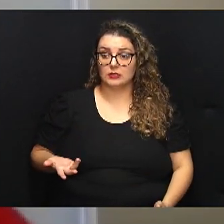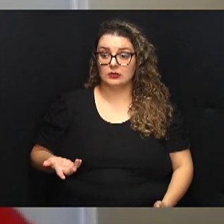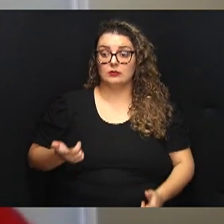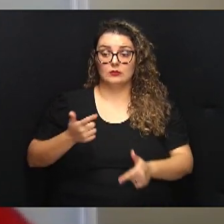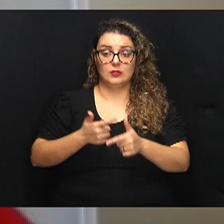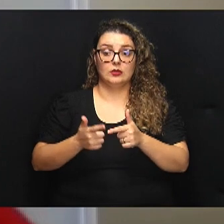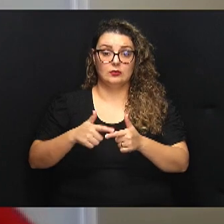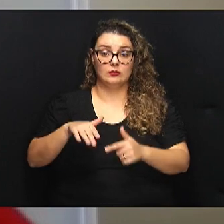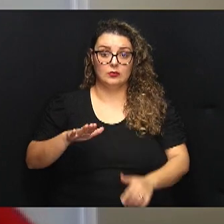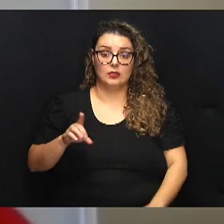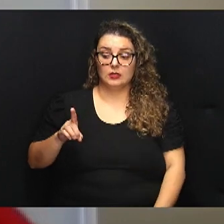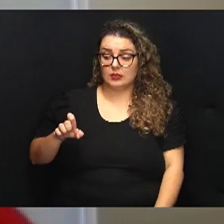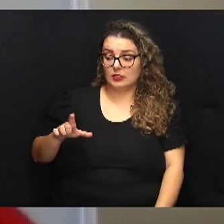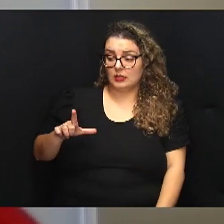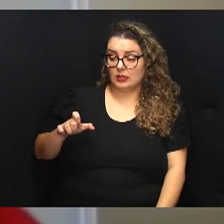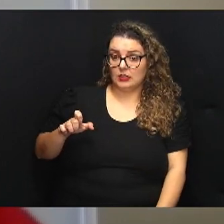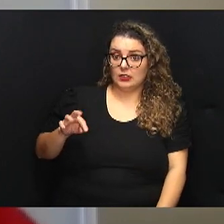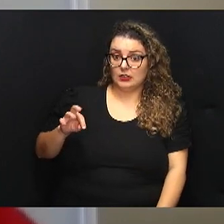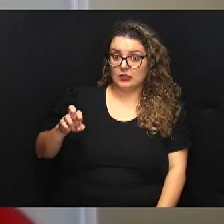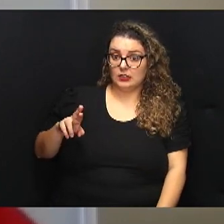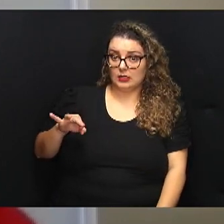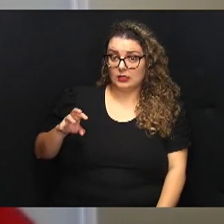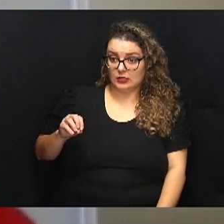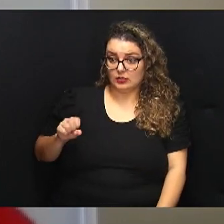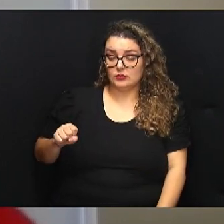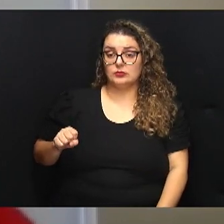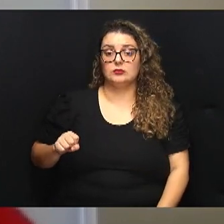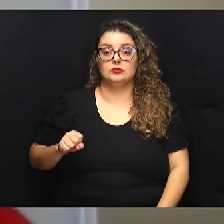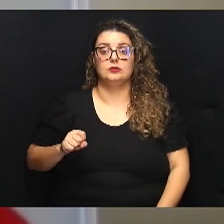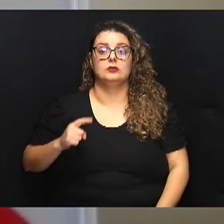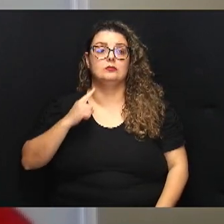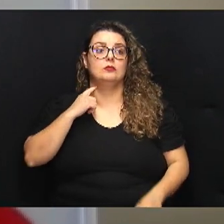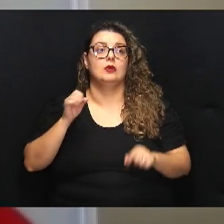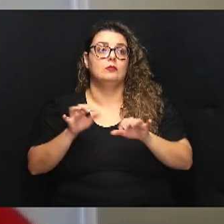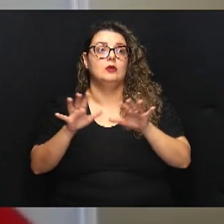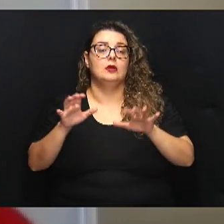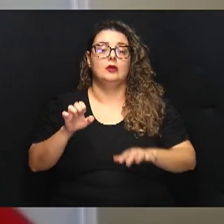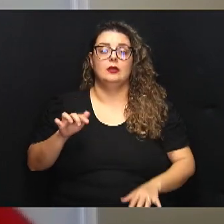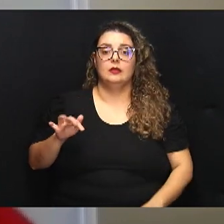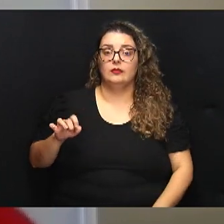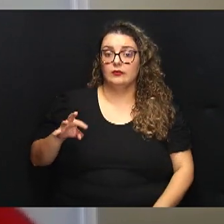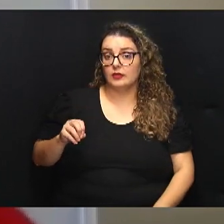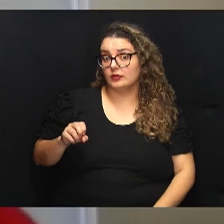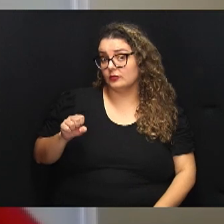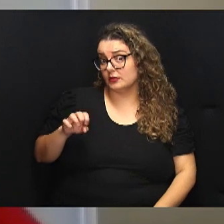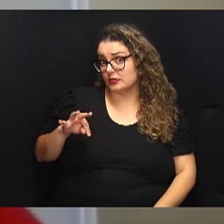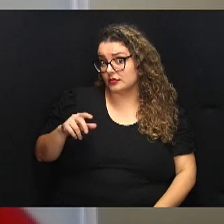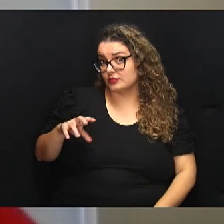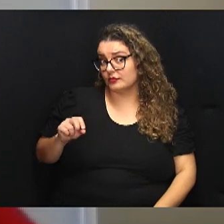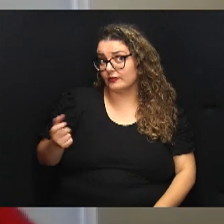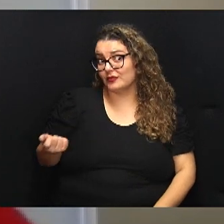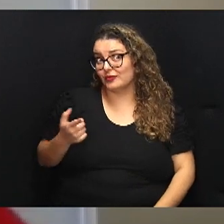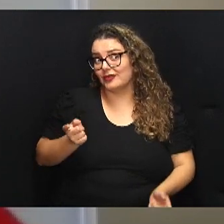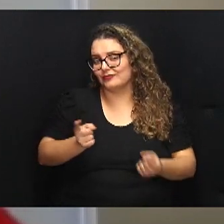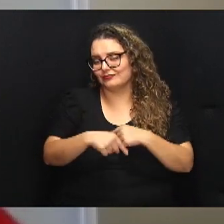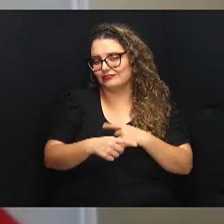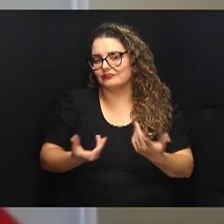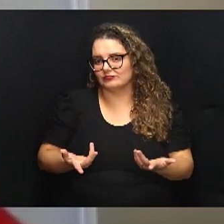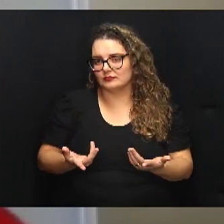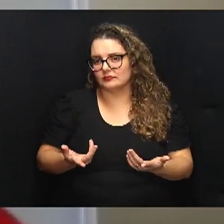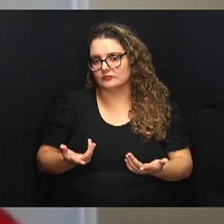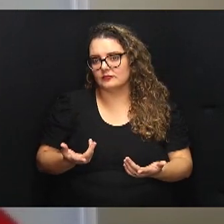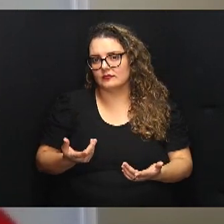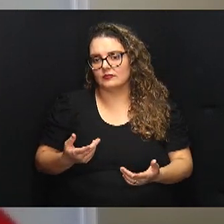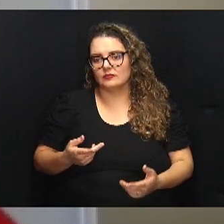problemas deletérios e emissão de gases de efeito estufa do que o contrário. Então, eu honestamente não estou